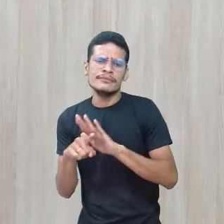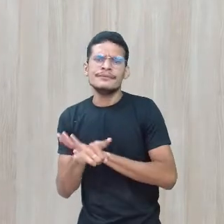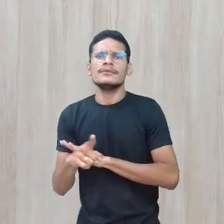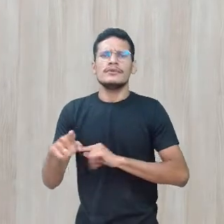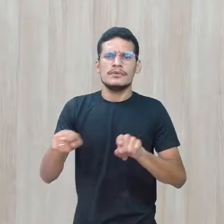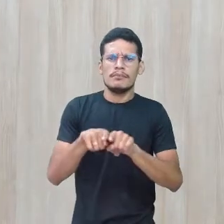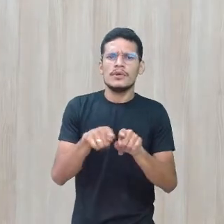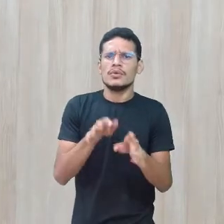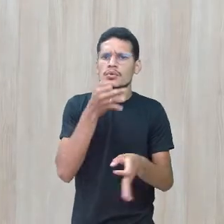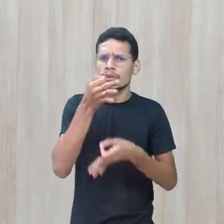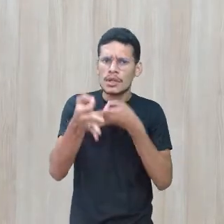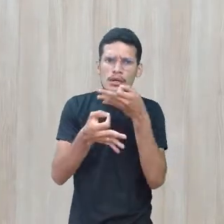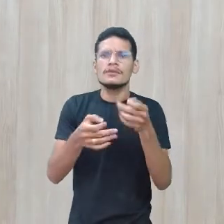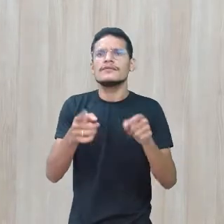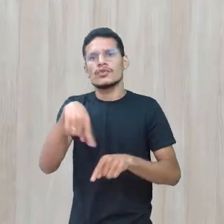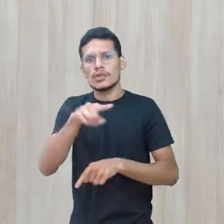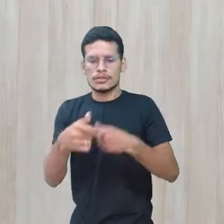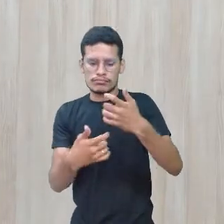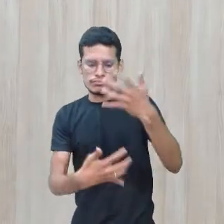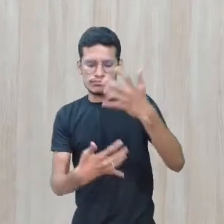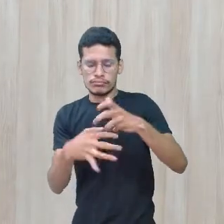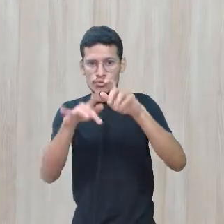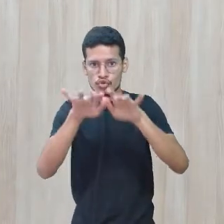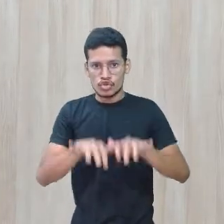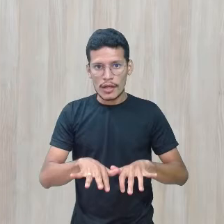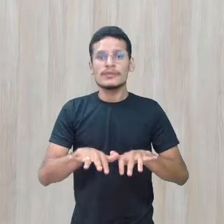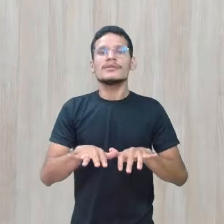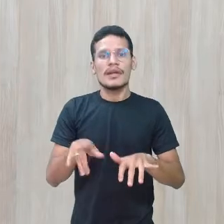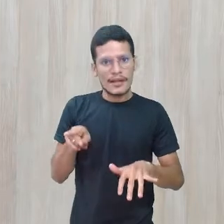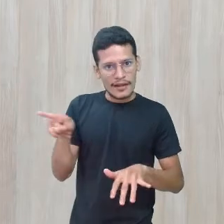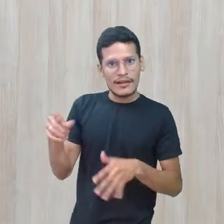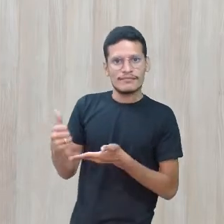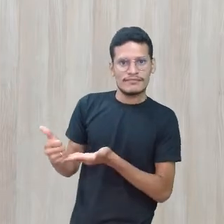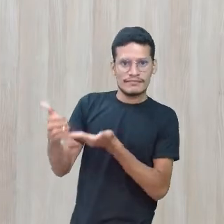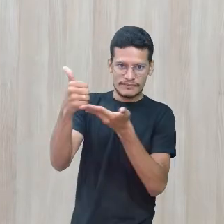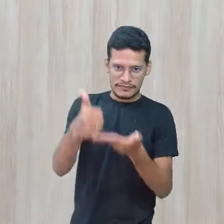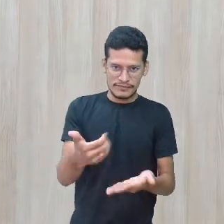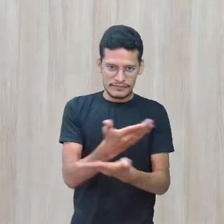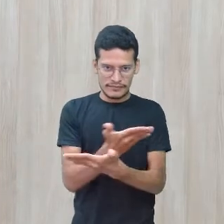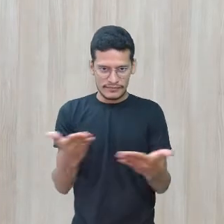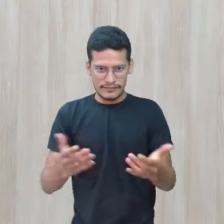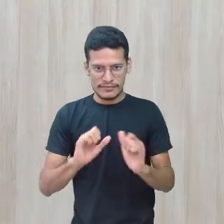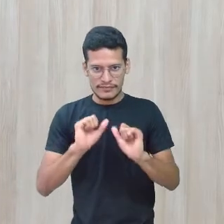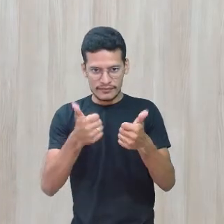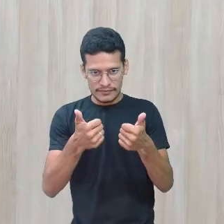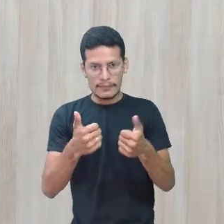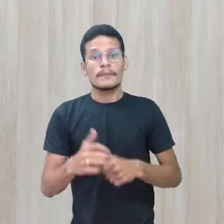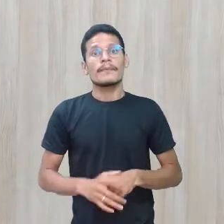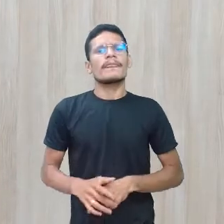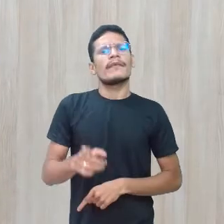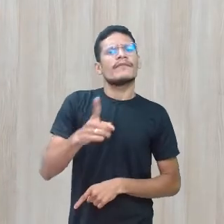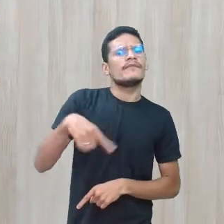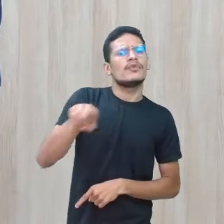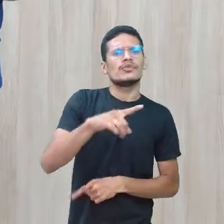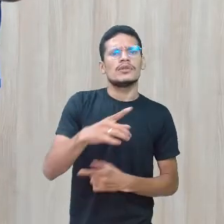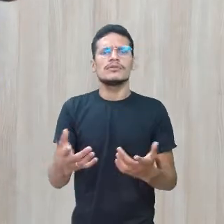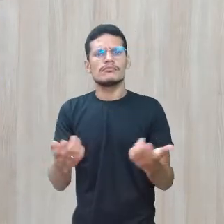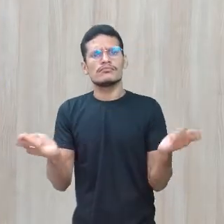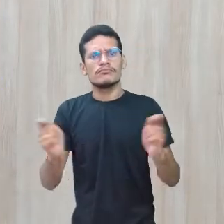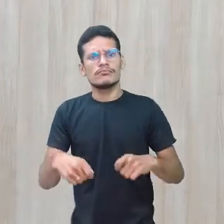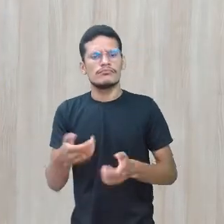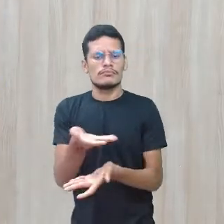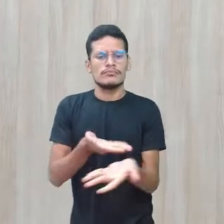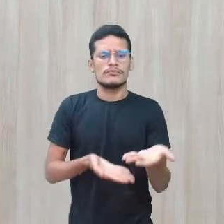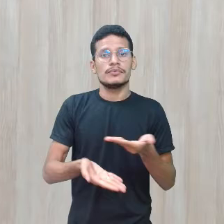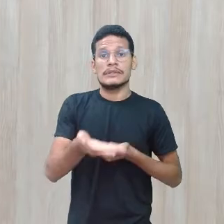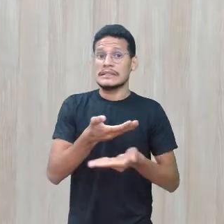qualquer comentário, vocês vão colocando lá que ela vai ajudar vocês, ok? E para você interagir conosco,